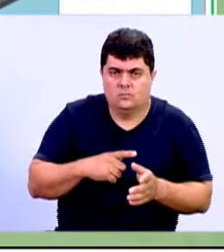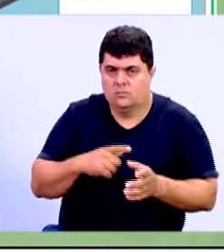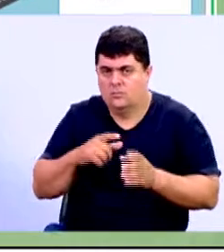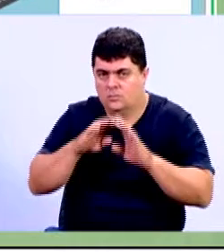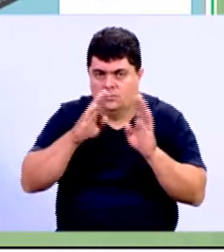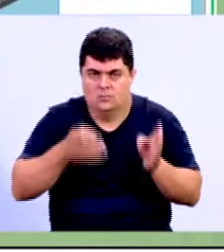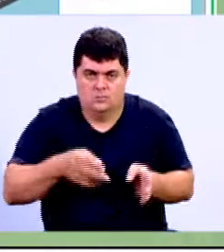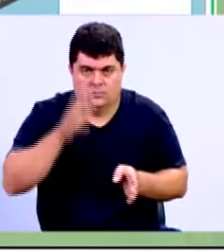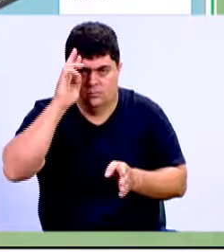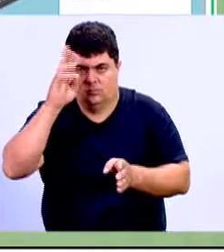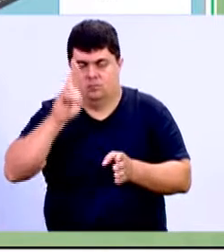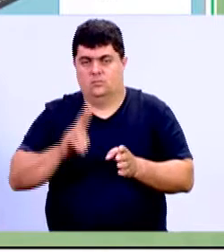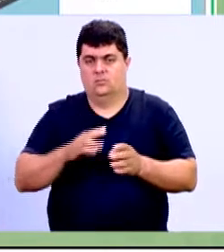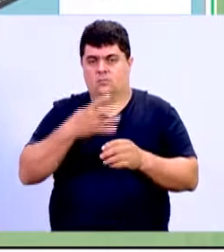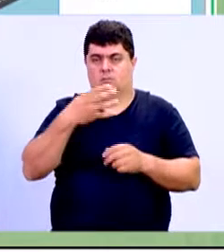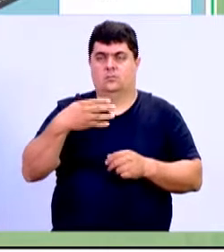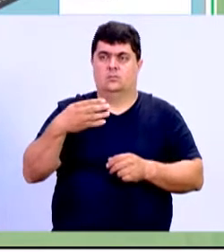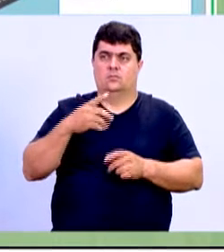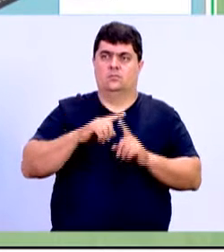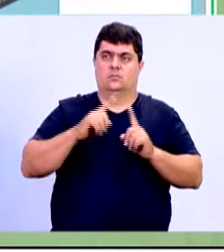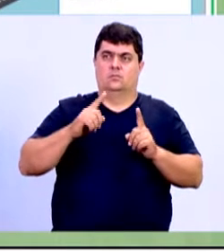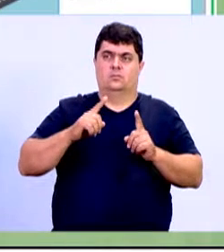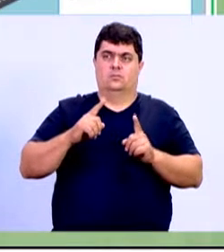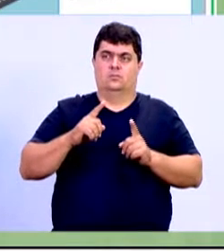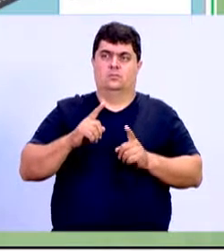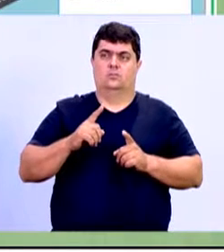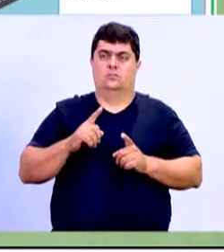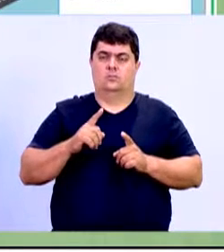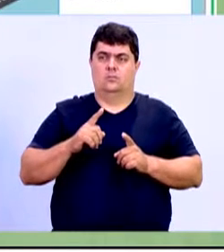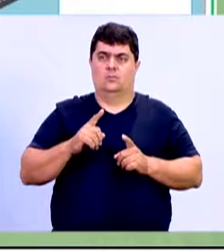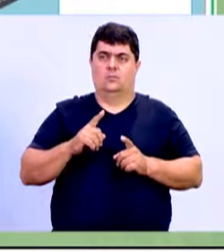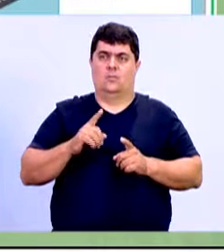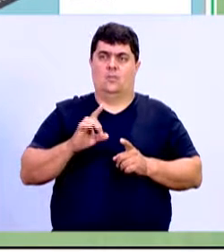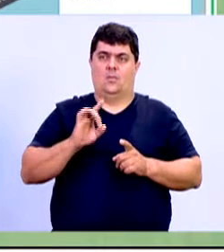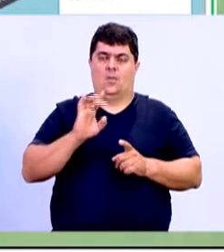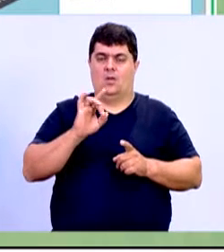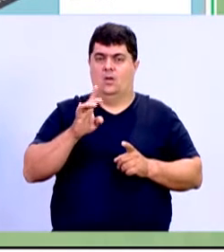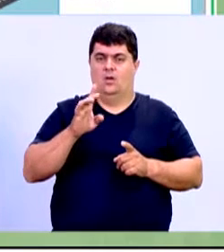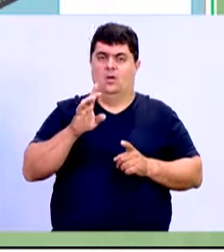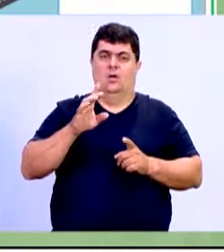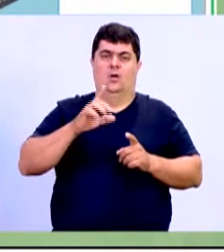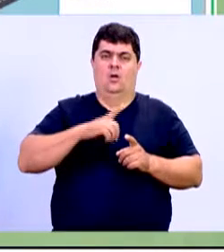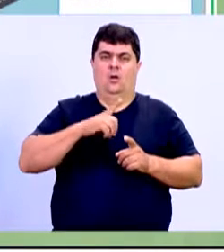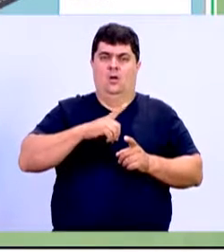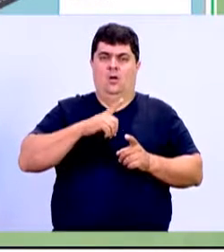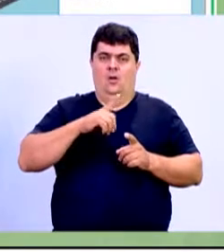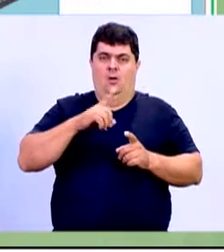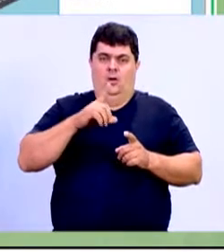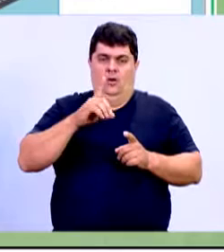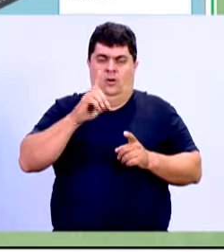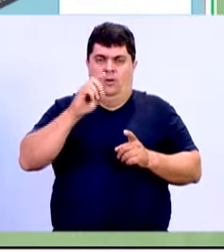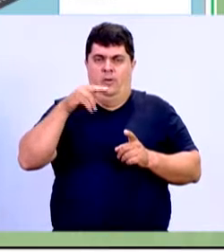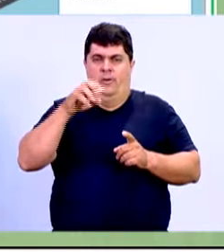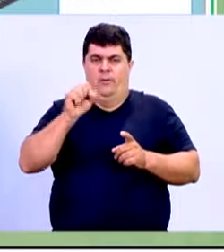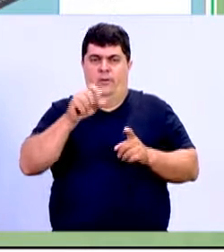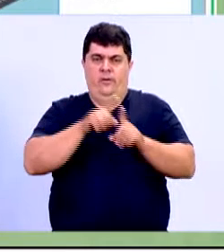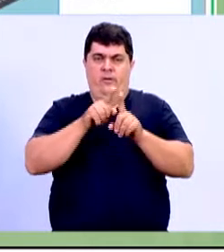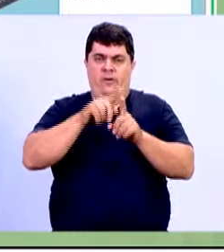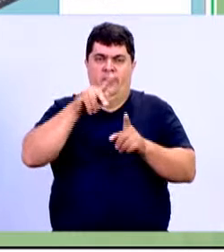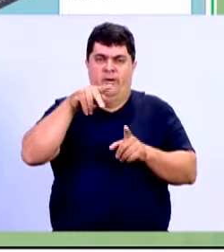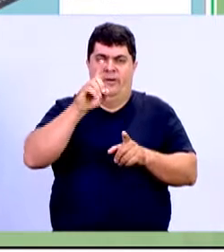Windows Server 2008 R2, mas aqui na realidade só a parte de autenticação, DNS e DHCP.